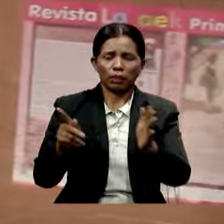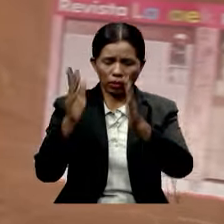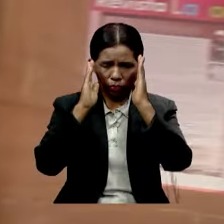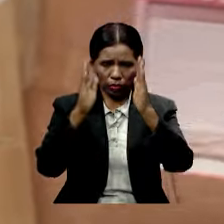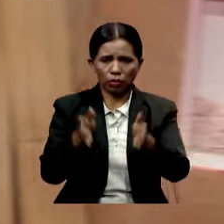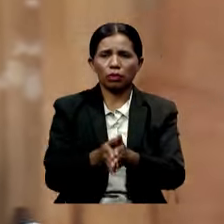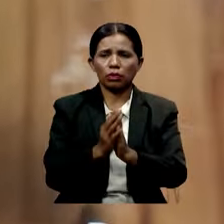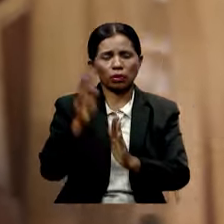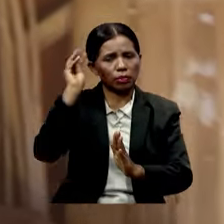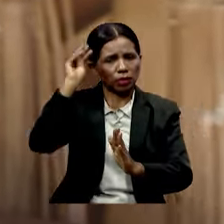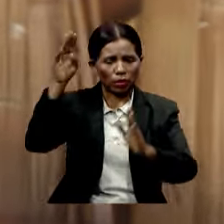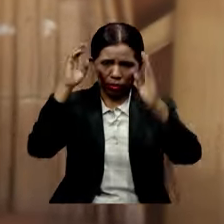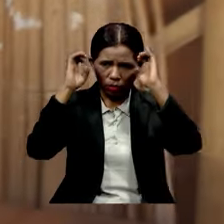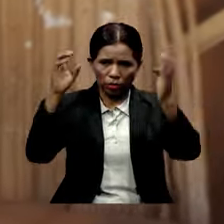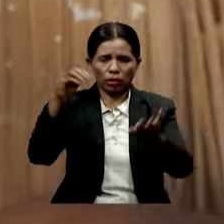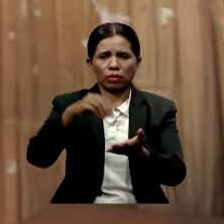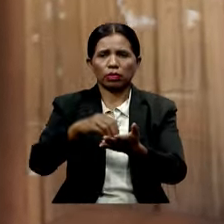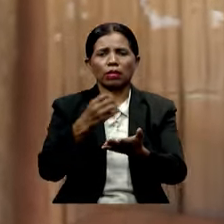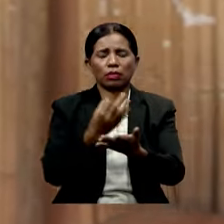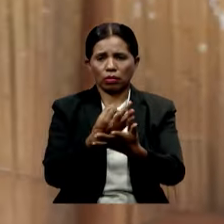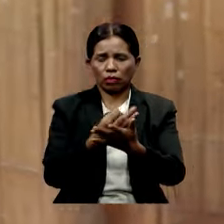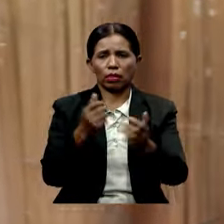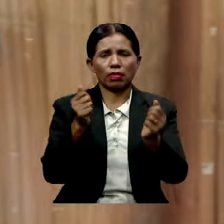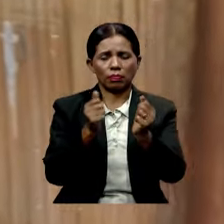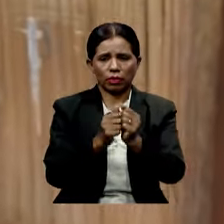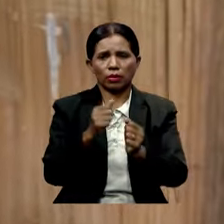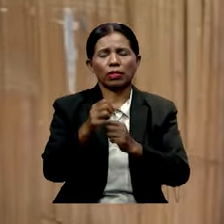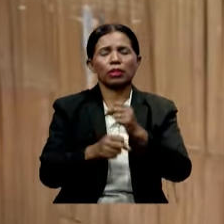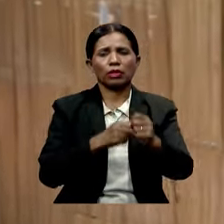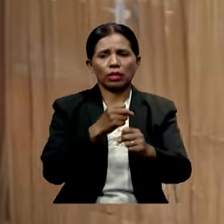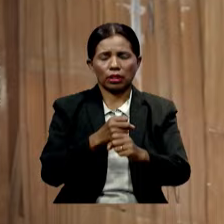exige Ministério Edukasaun atu aloka osang anualmente,